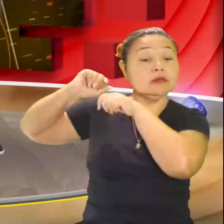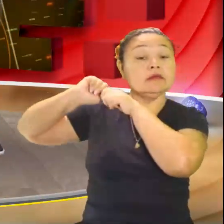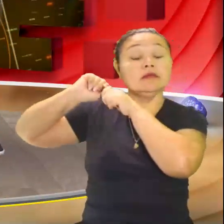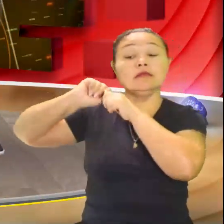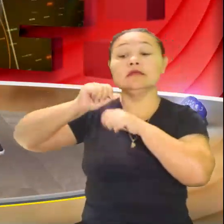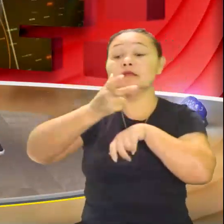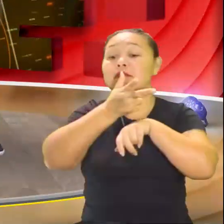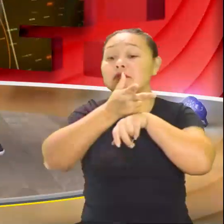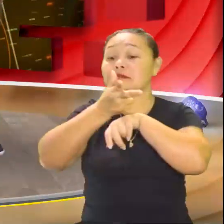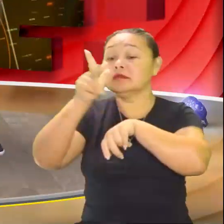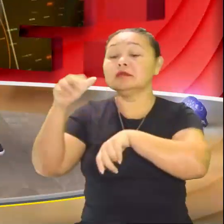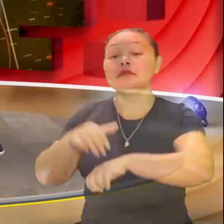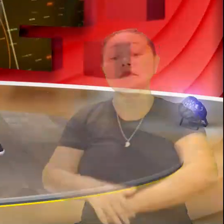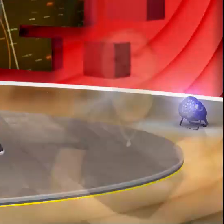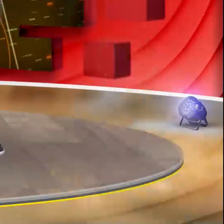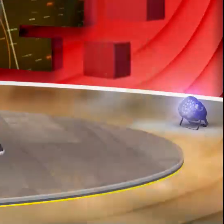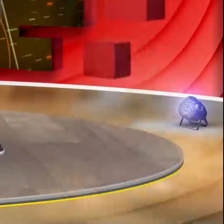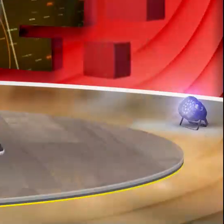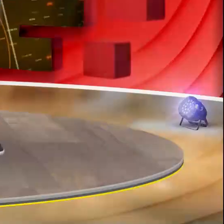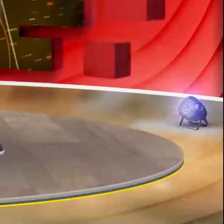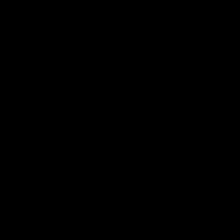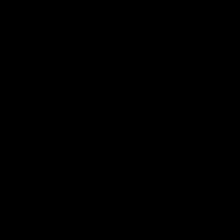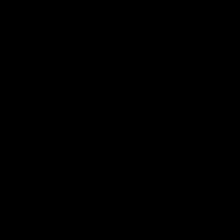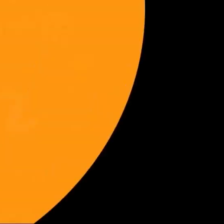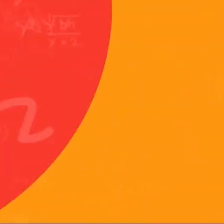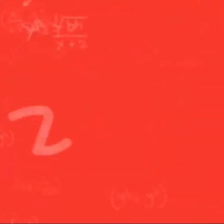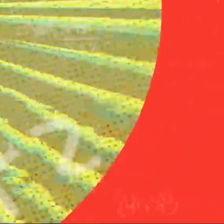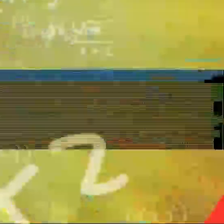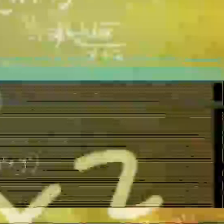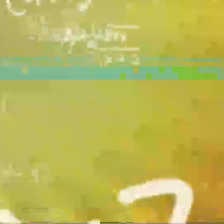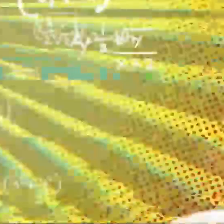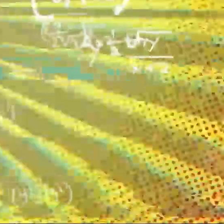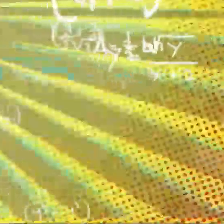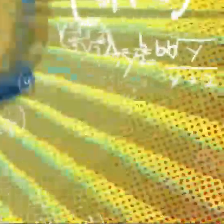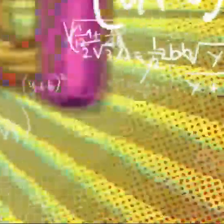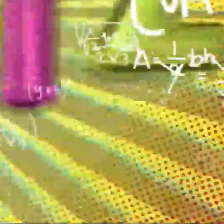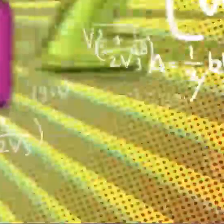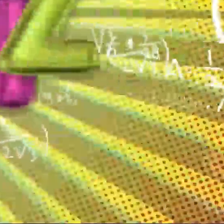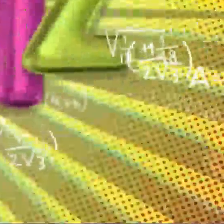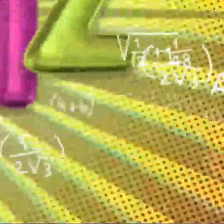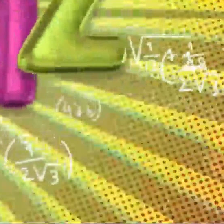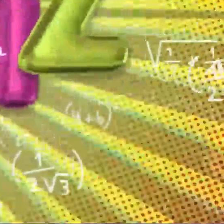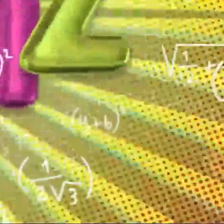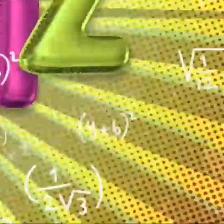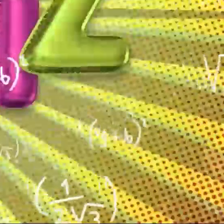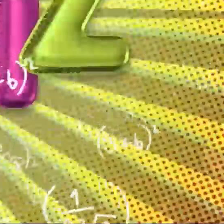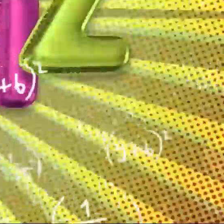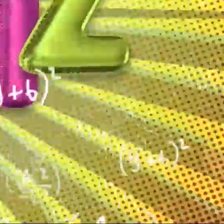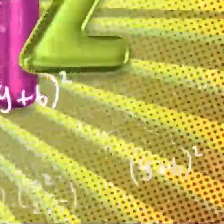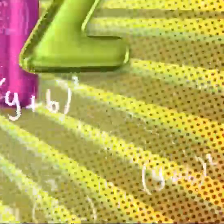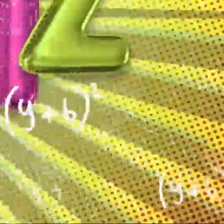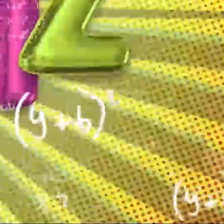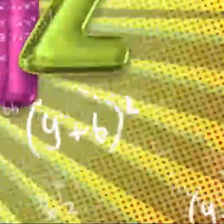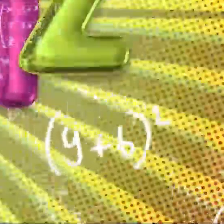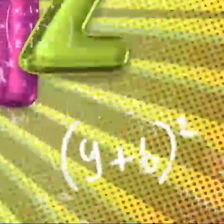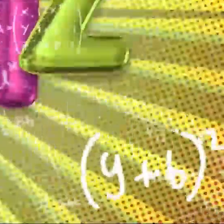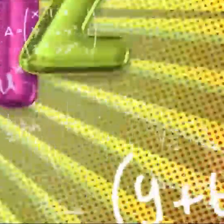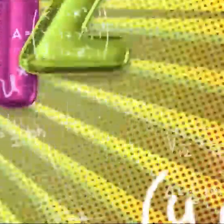lá, solta a vinheta que é hora do quiz. A hora do